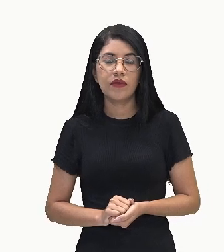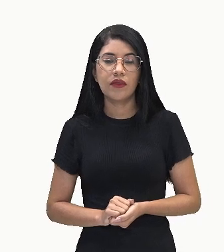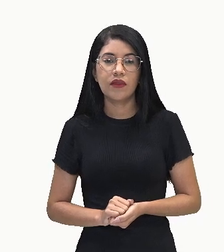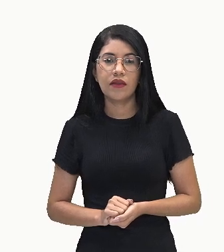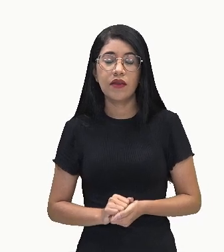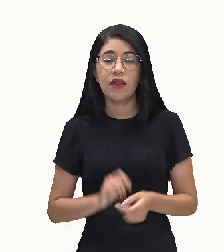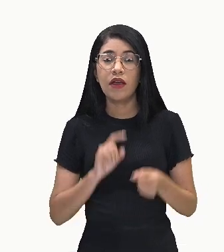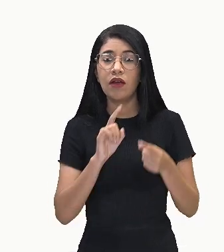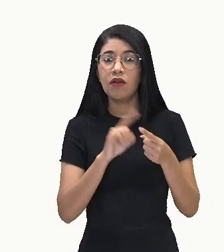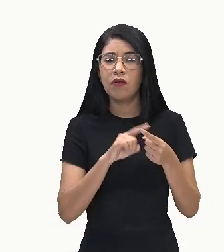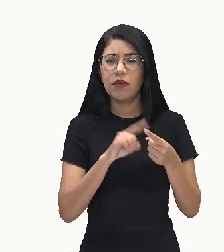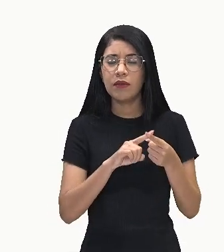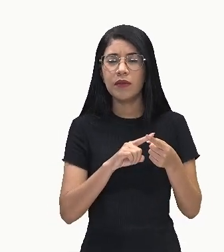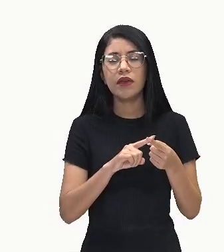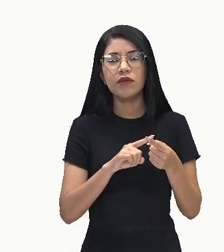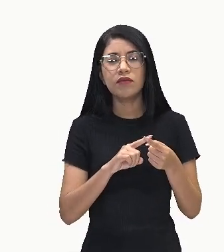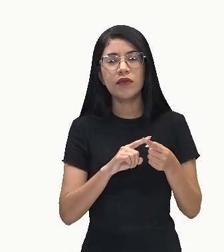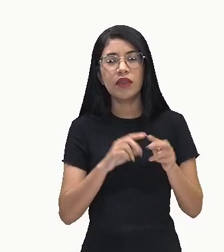Primeiro caso,